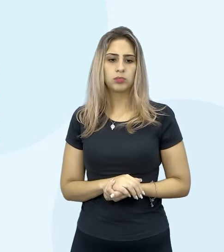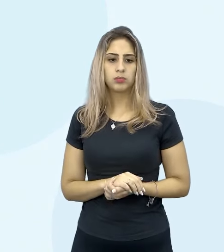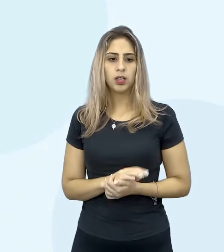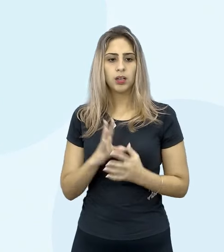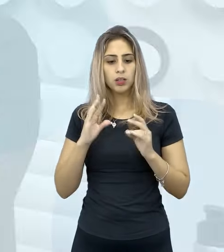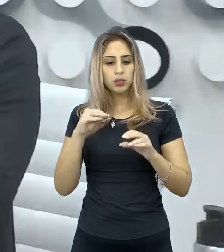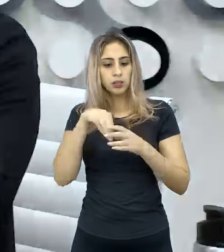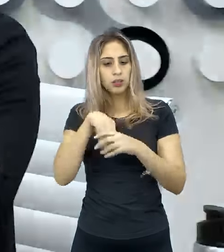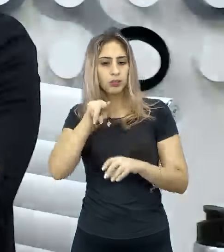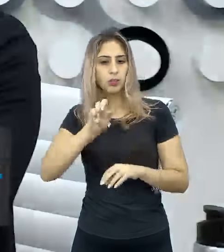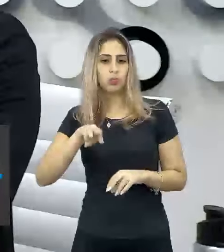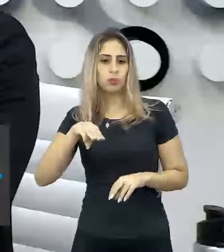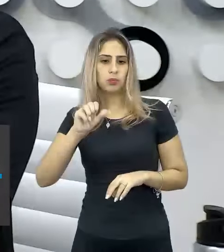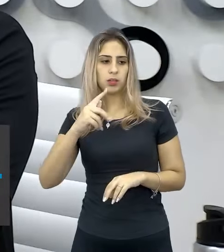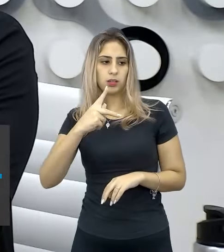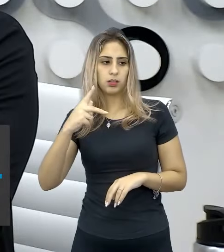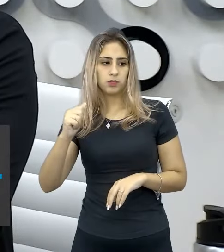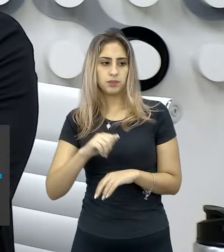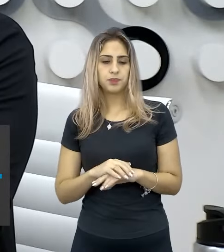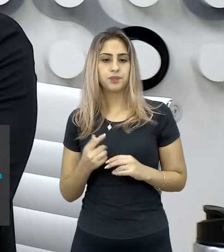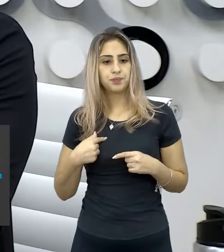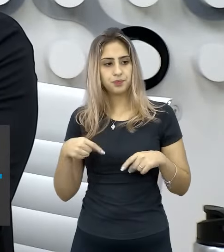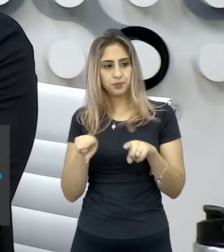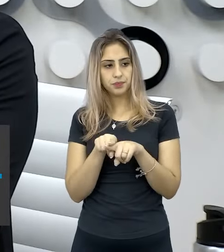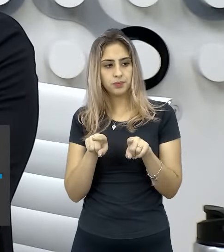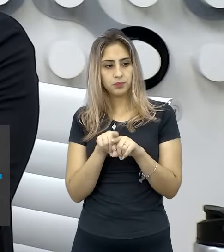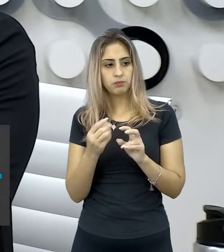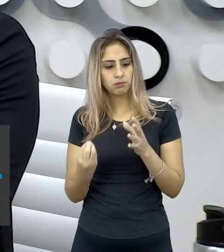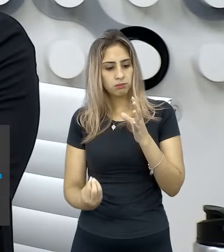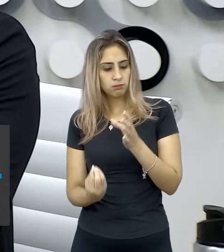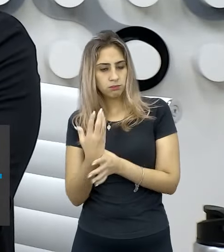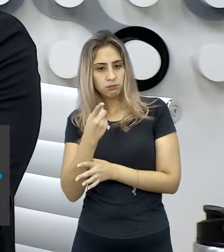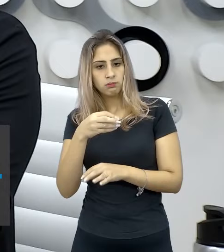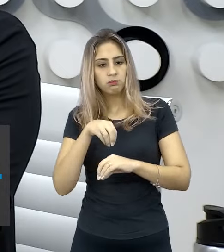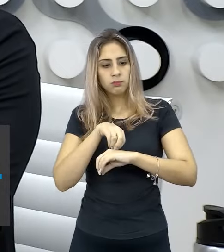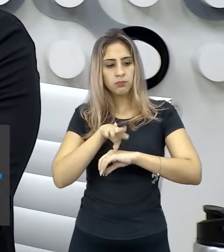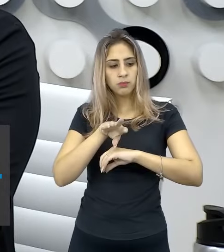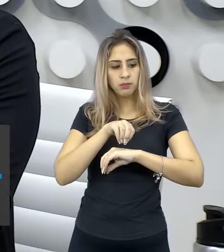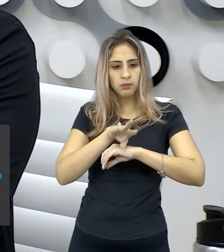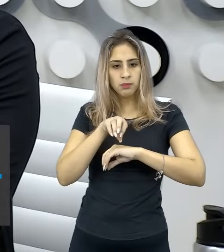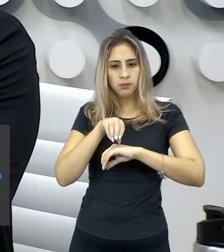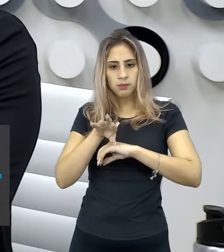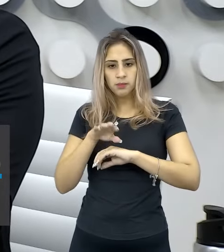tudo nesse material, né? E também vai aparecer essas indicações